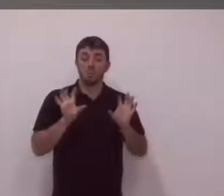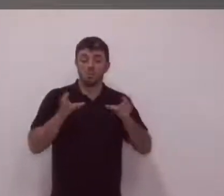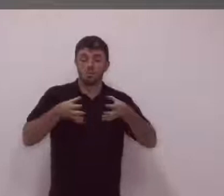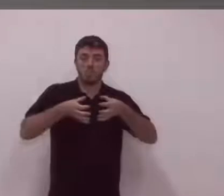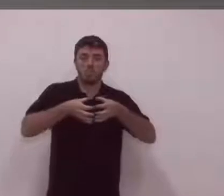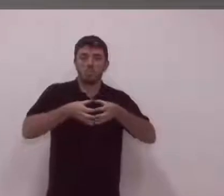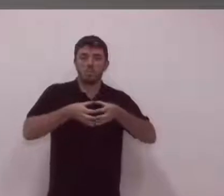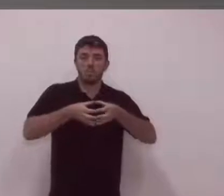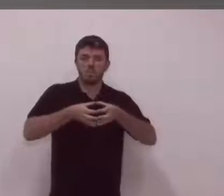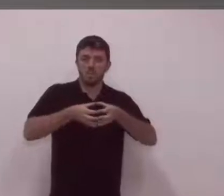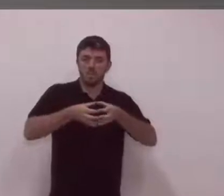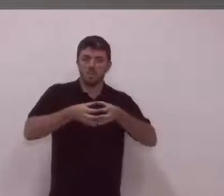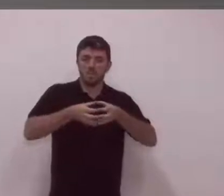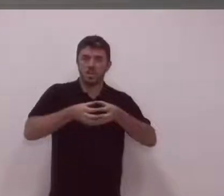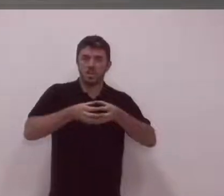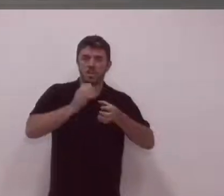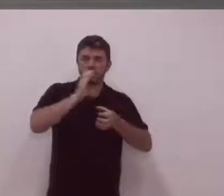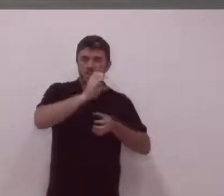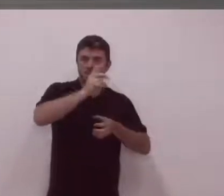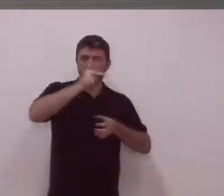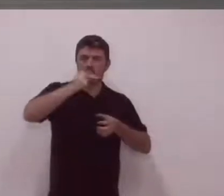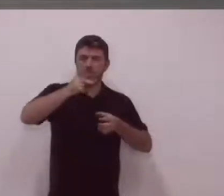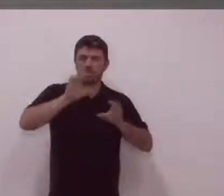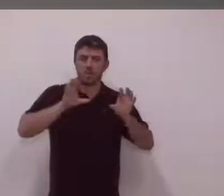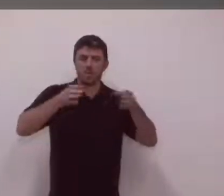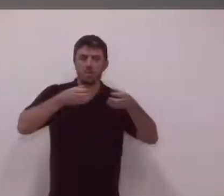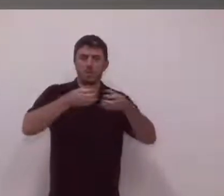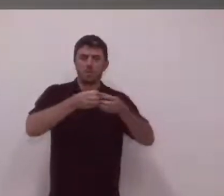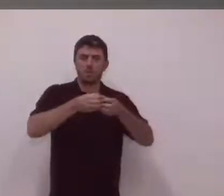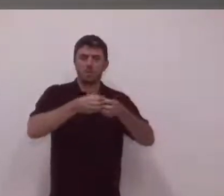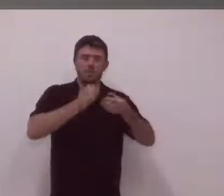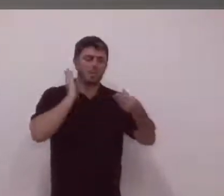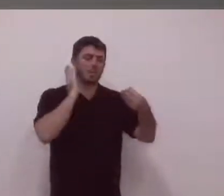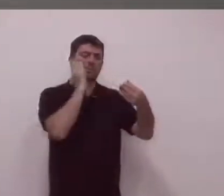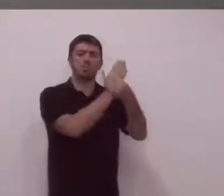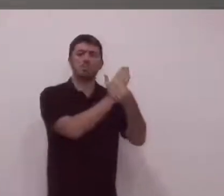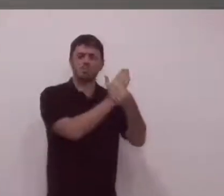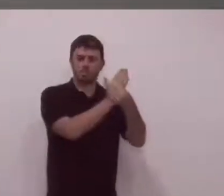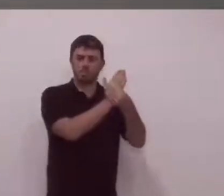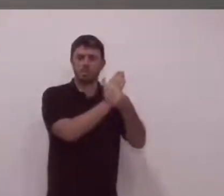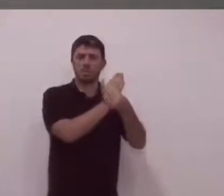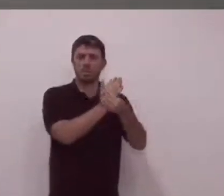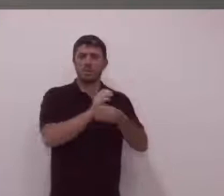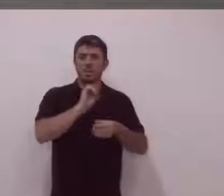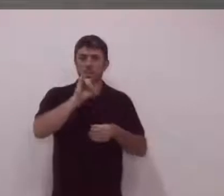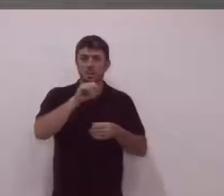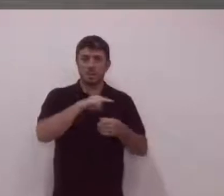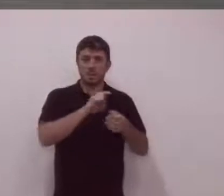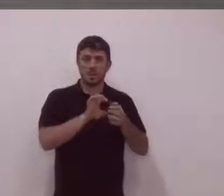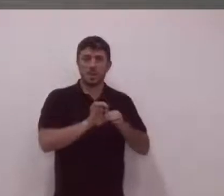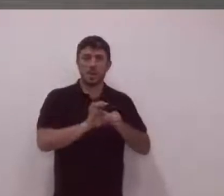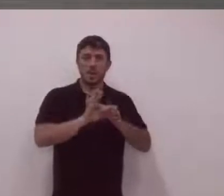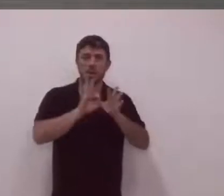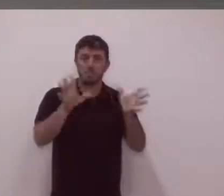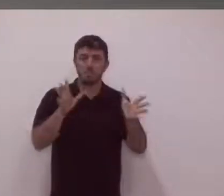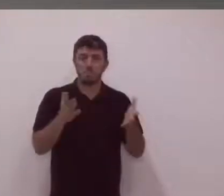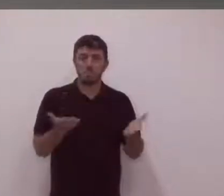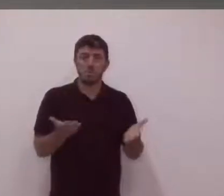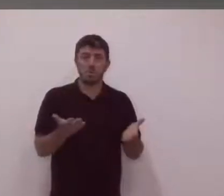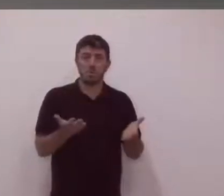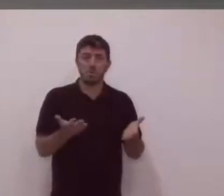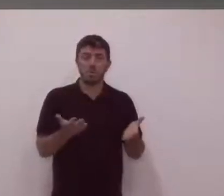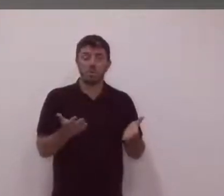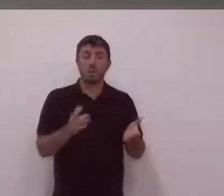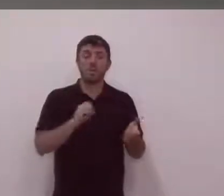por assim dizer se assim depois a comissão processante ser aprovada uma eventual falta uma improbidade